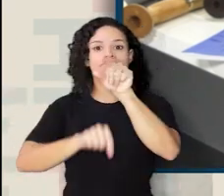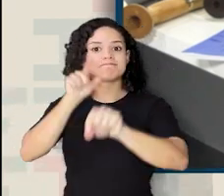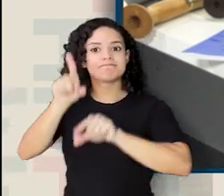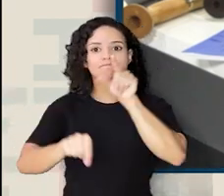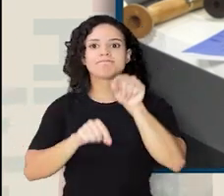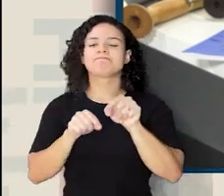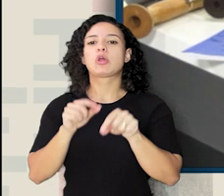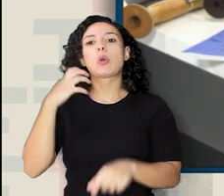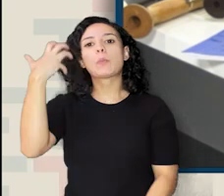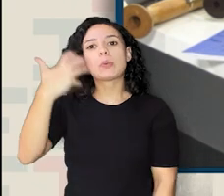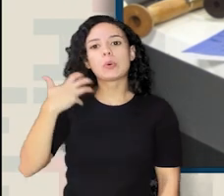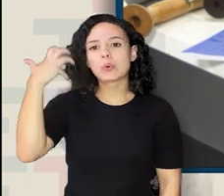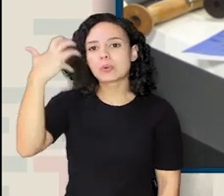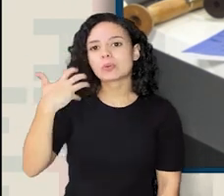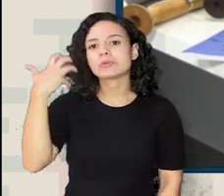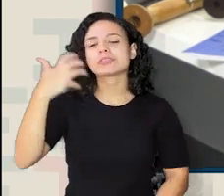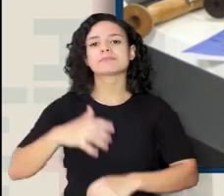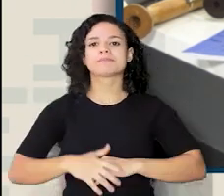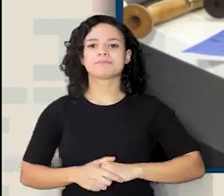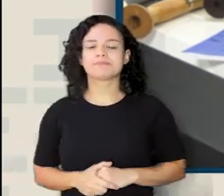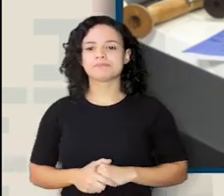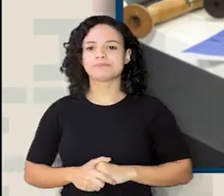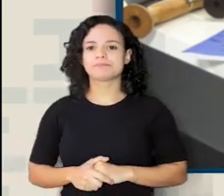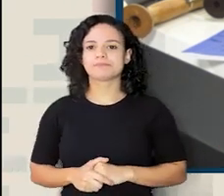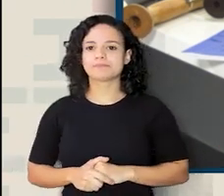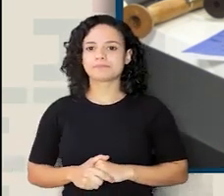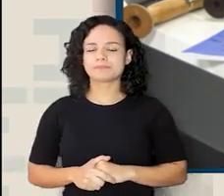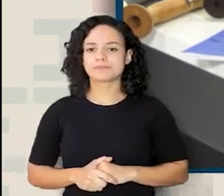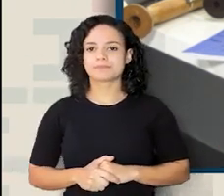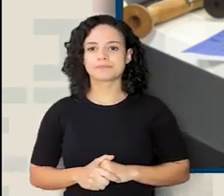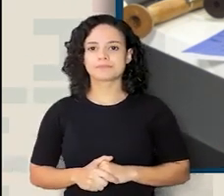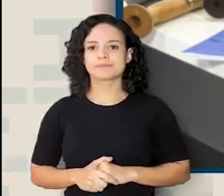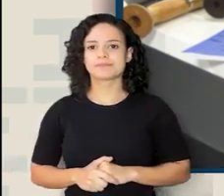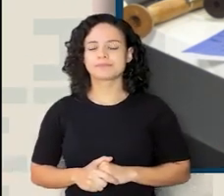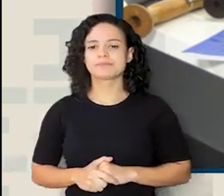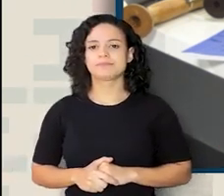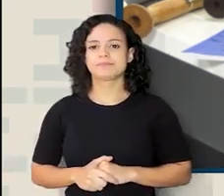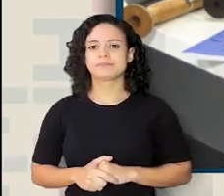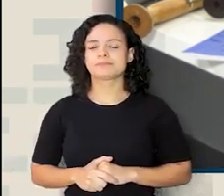e opções para você também fazer sua música, né?